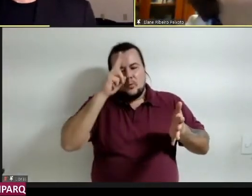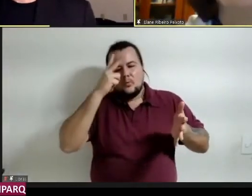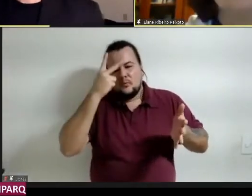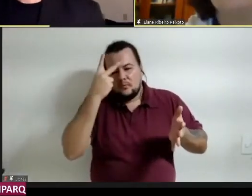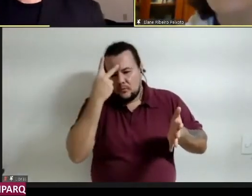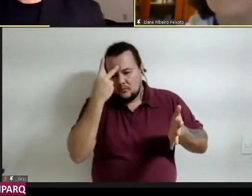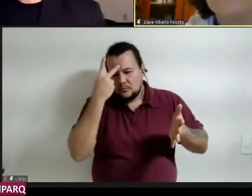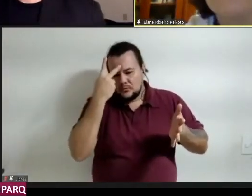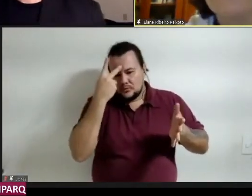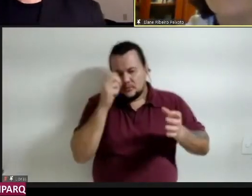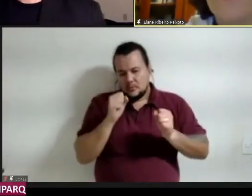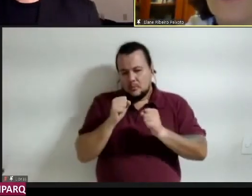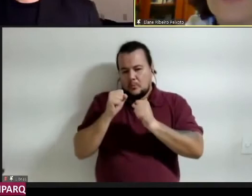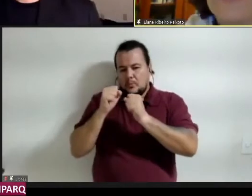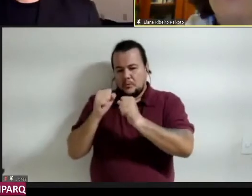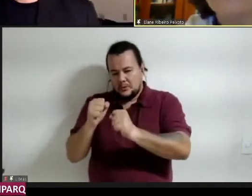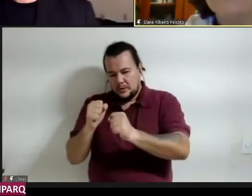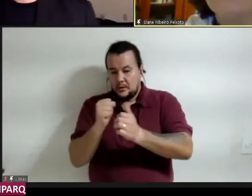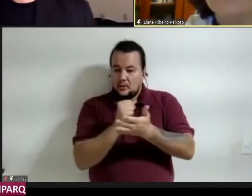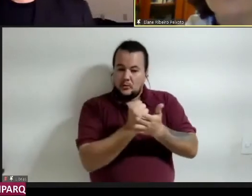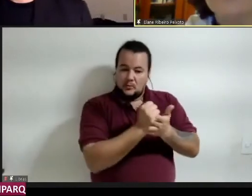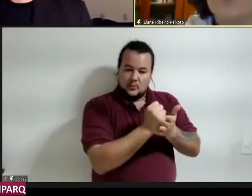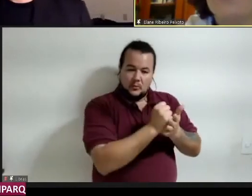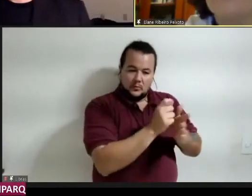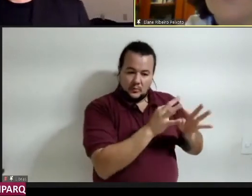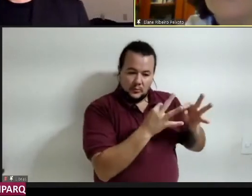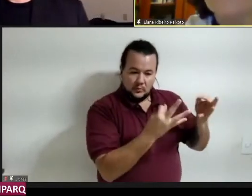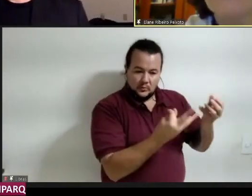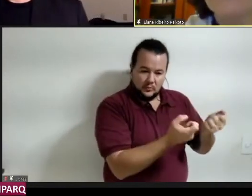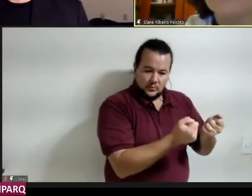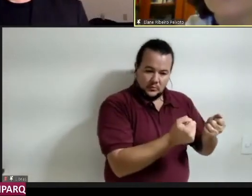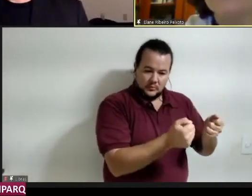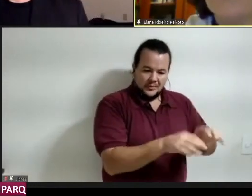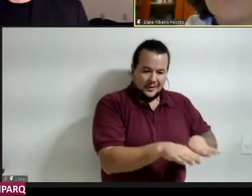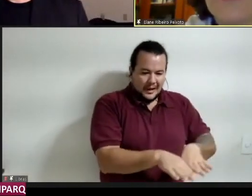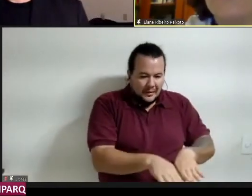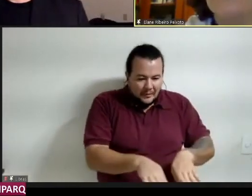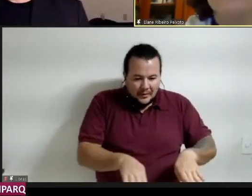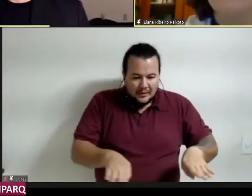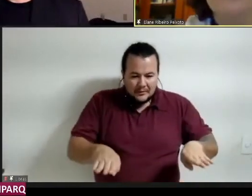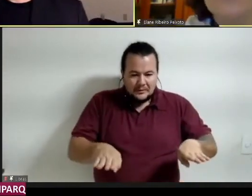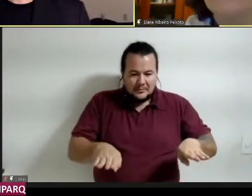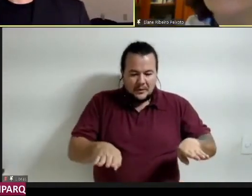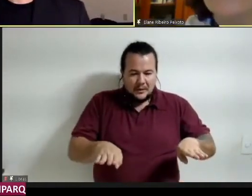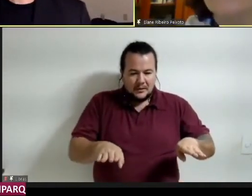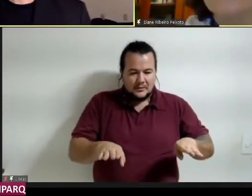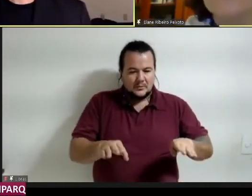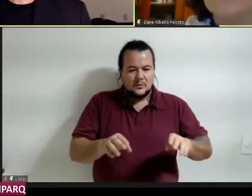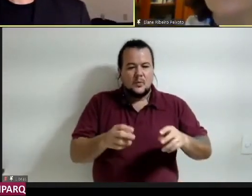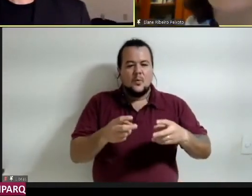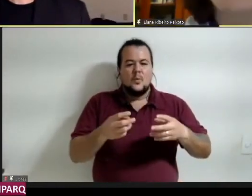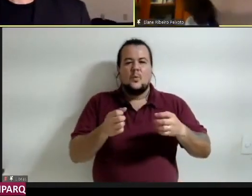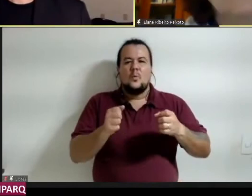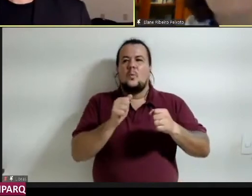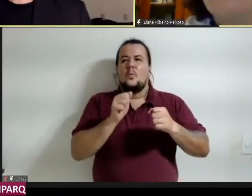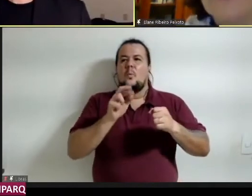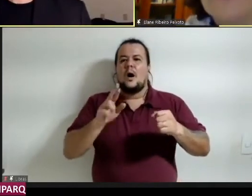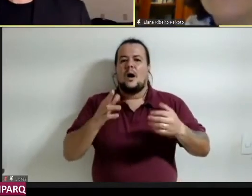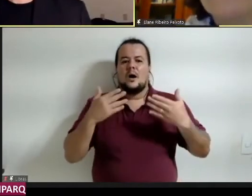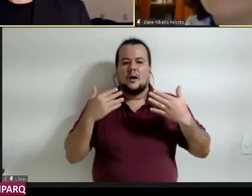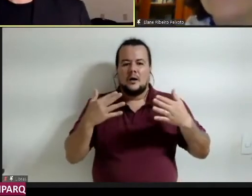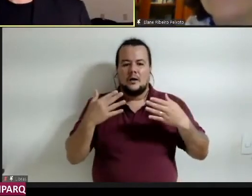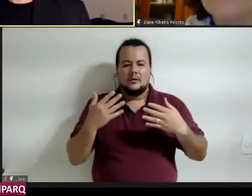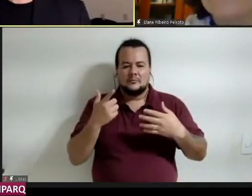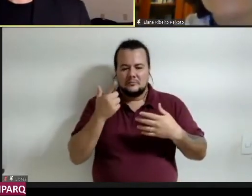de controle total. Ao nível do solo, a espessura do ar continua podendo ser cortada na